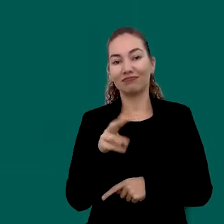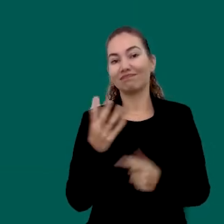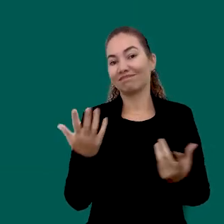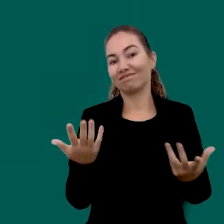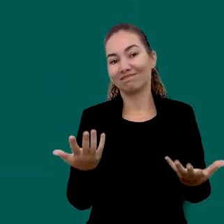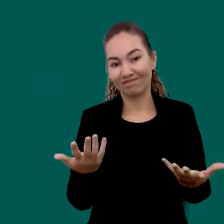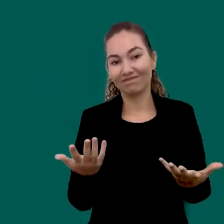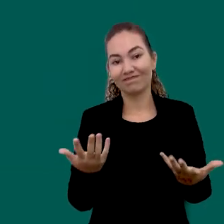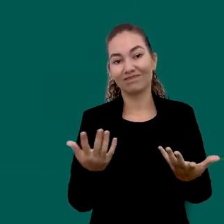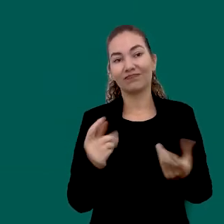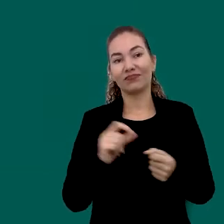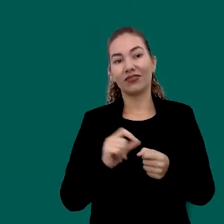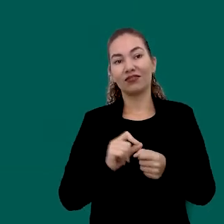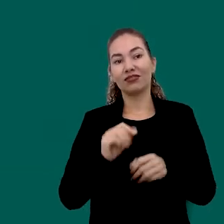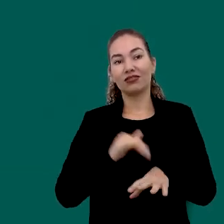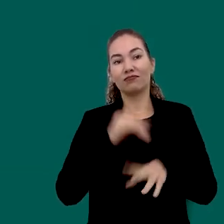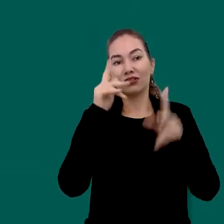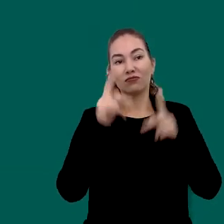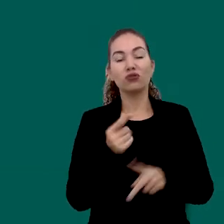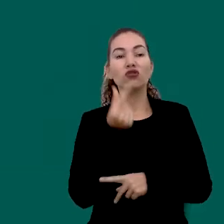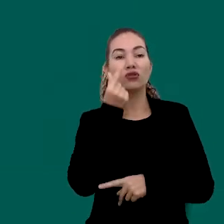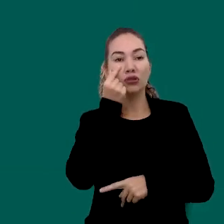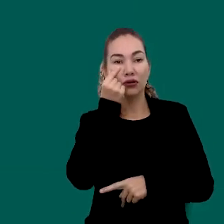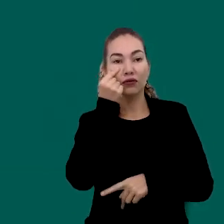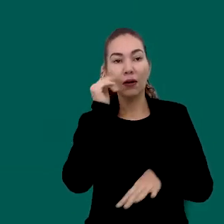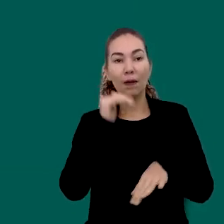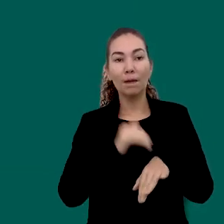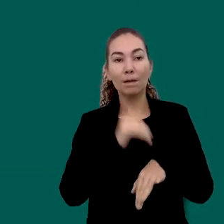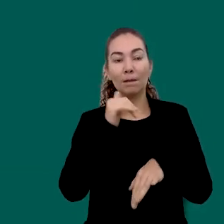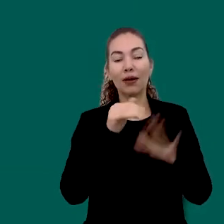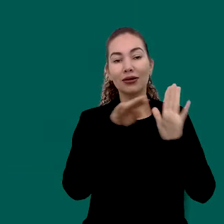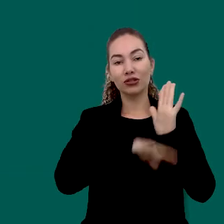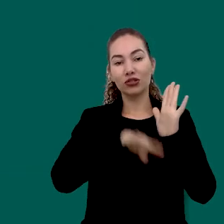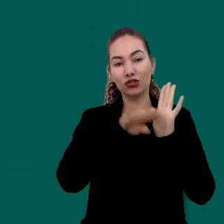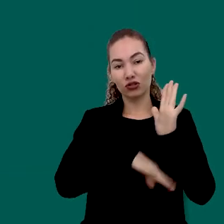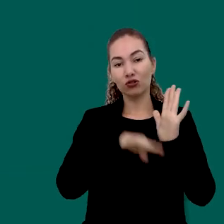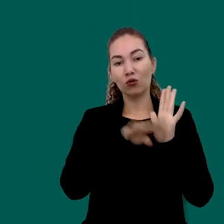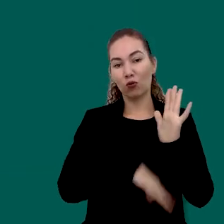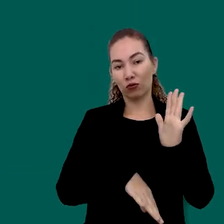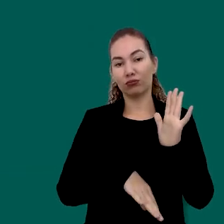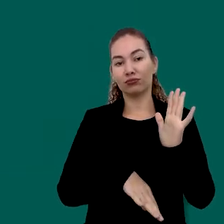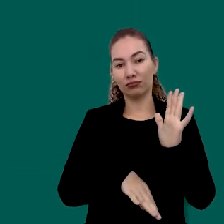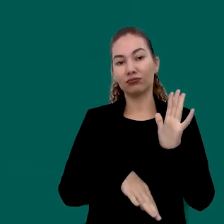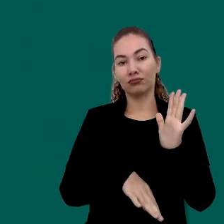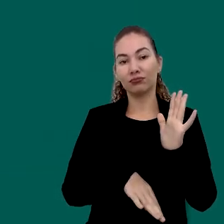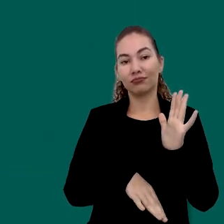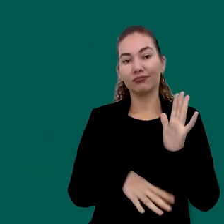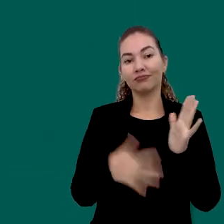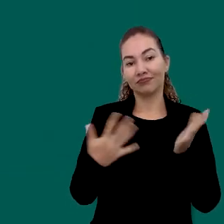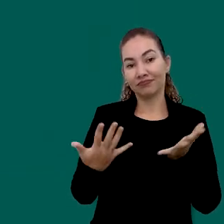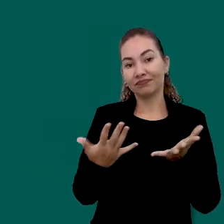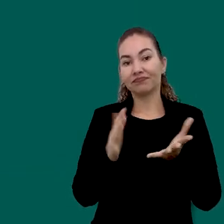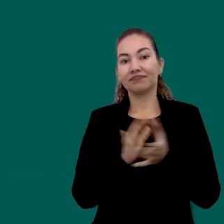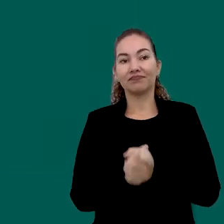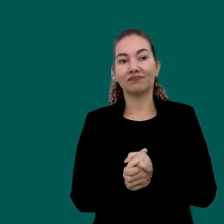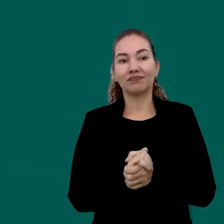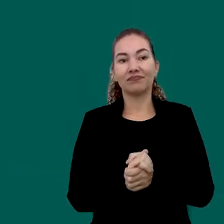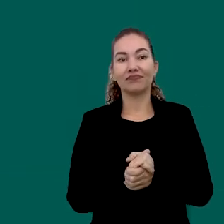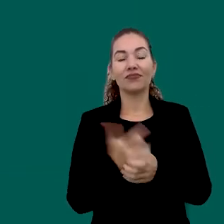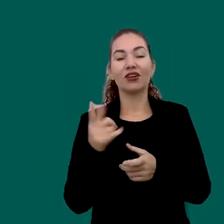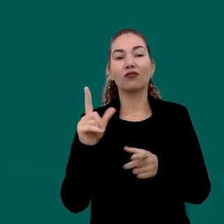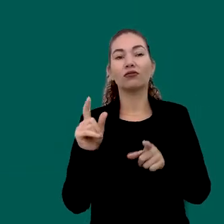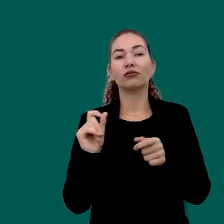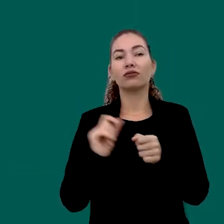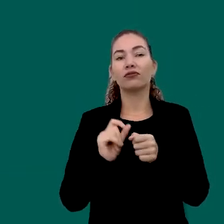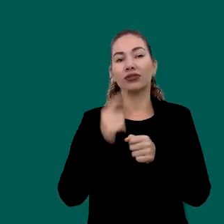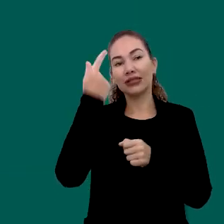fazer, quanto mais pessoas ao vivo, maiores serão os descontos. Daí, qual foi a outra? A gente